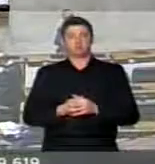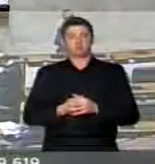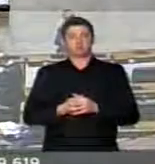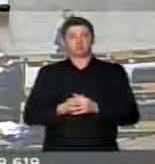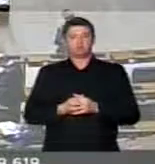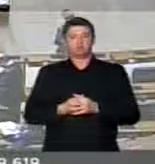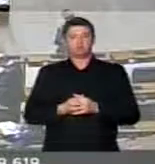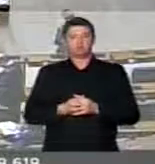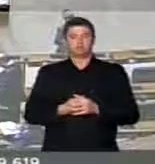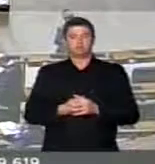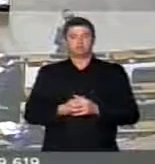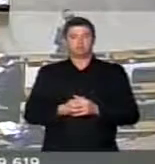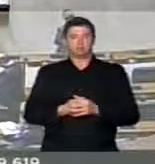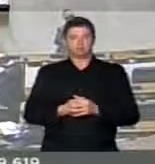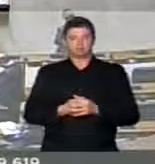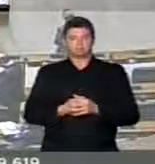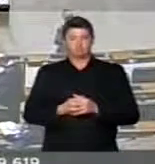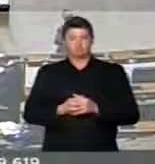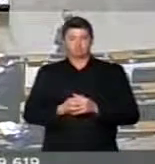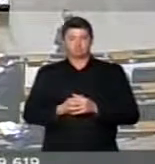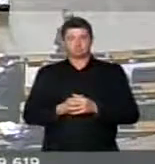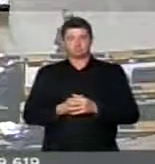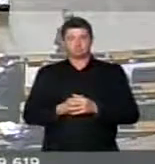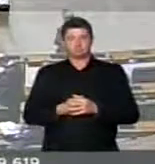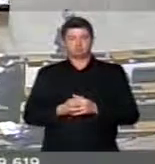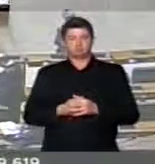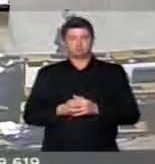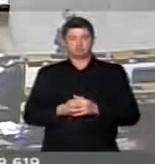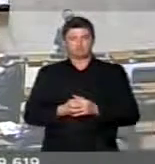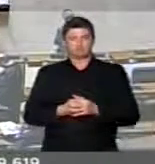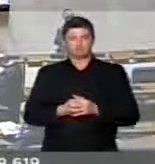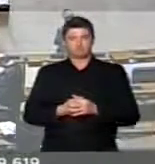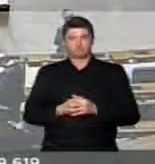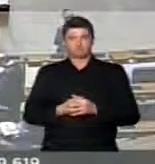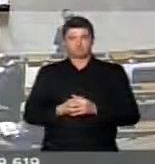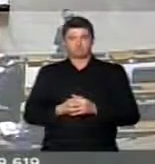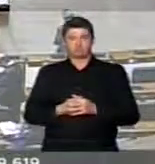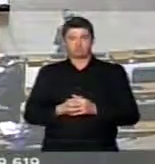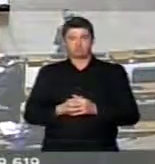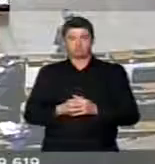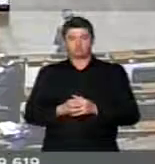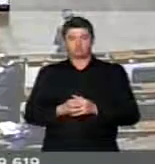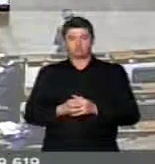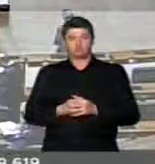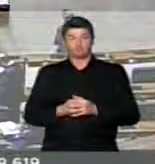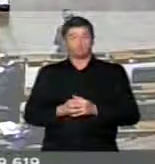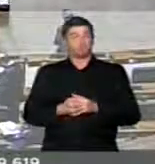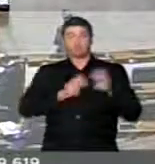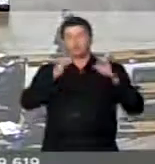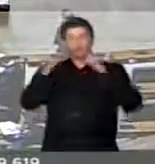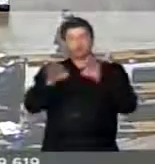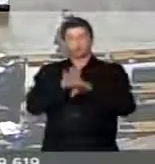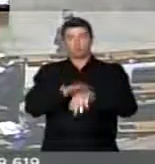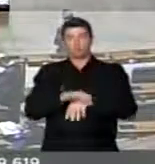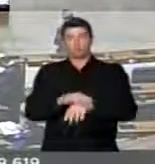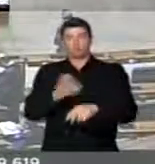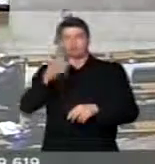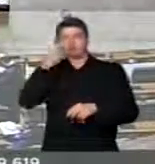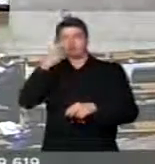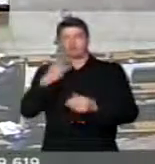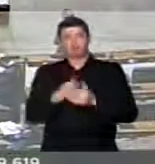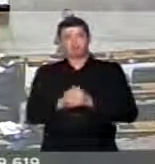Pernambuco lista, registrou. Fora disso não existe. Quem escreveu, escreveu. Quem não escreveu, não escreve. Por Gonzaga favor. Tá lá. Vamos lá. Senhor presidente. Senhor presidente.